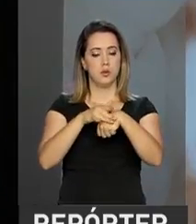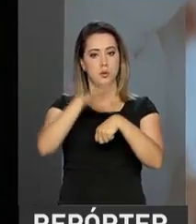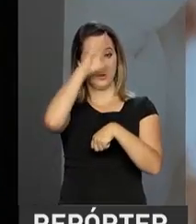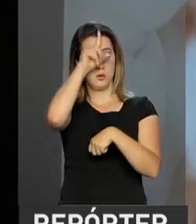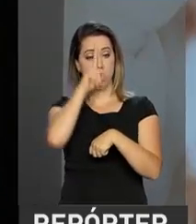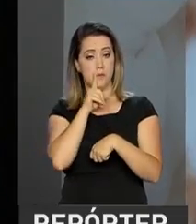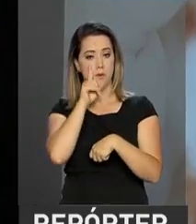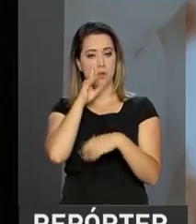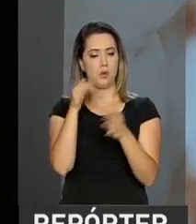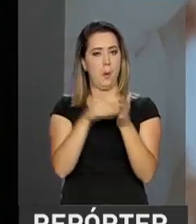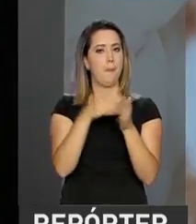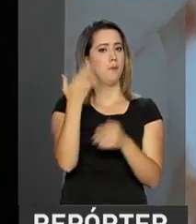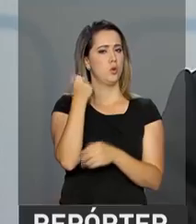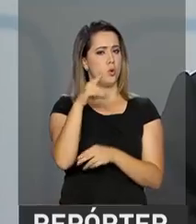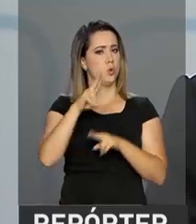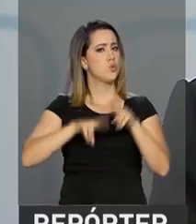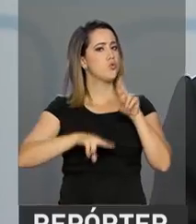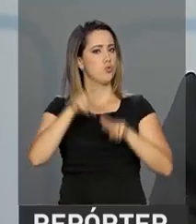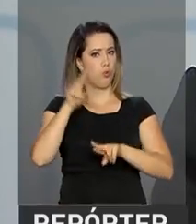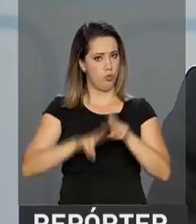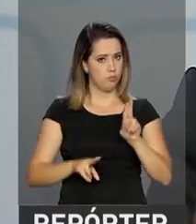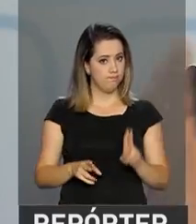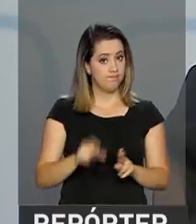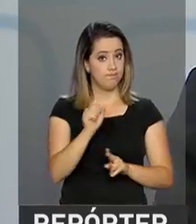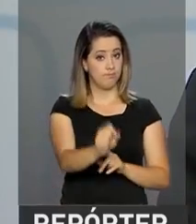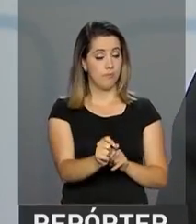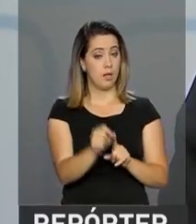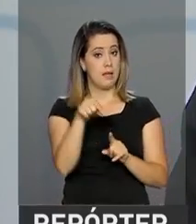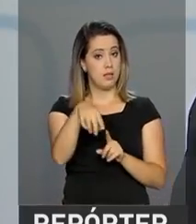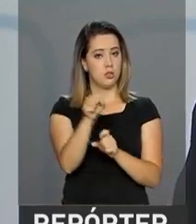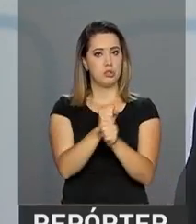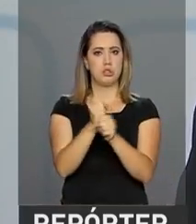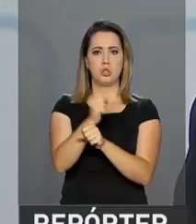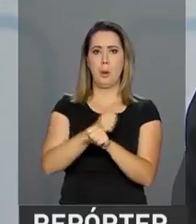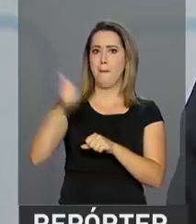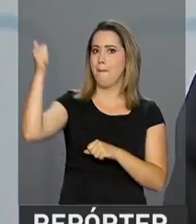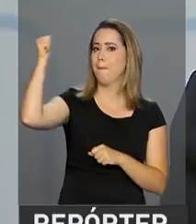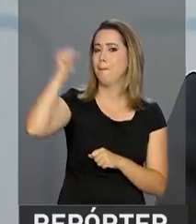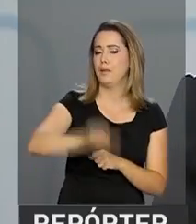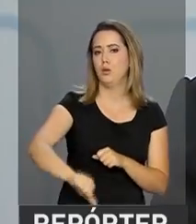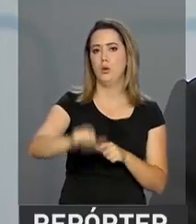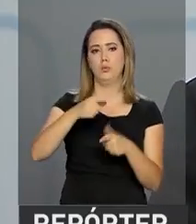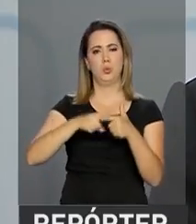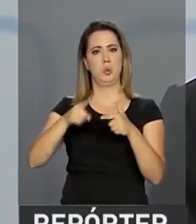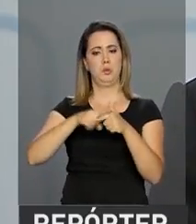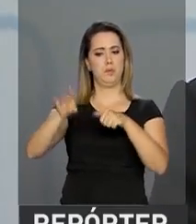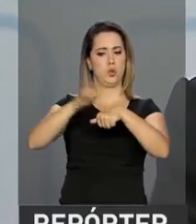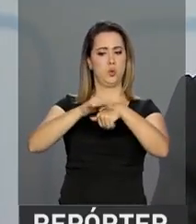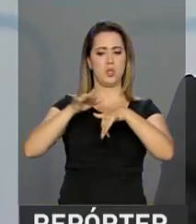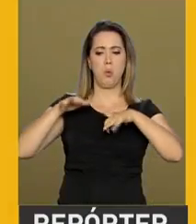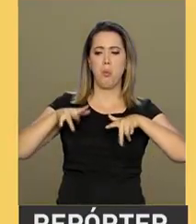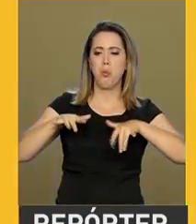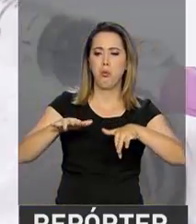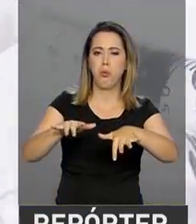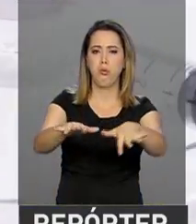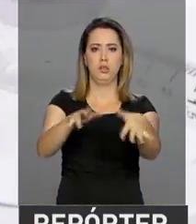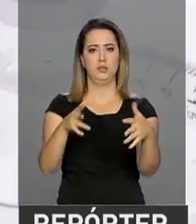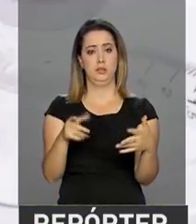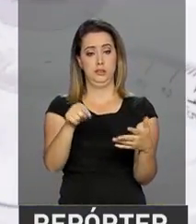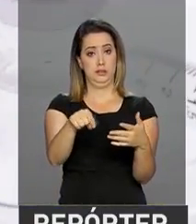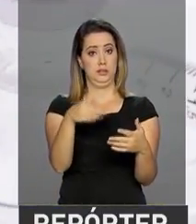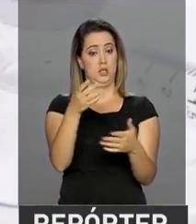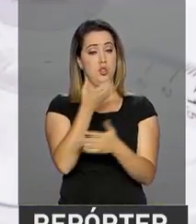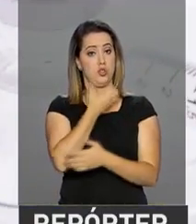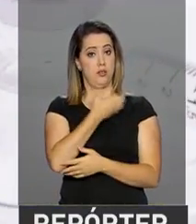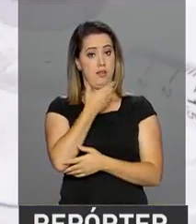desde o último mês de junho o brasil enfrentou este ano a pior epidemia de febre amarela da história de dezembro do ano